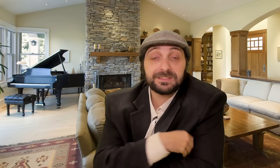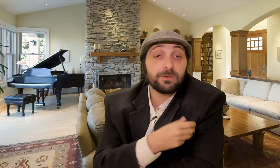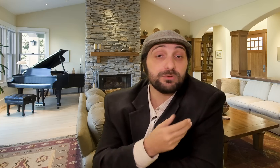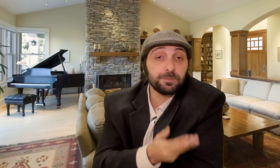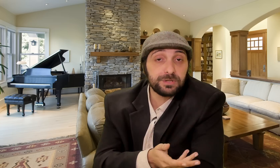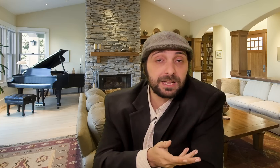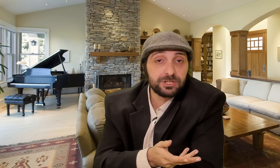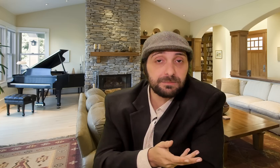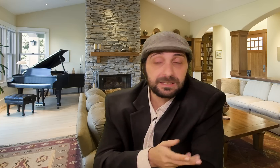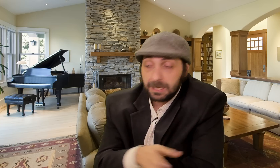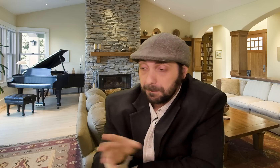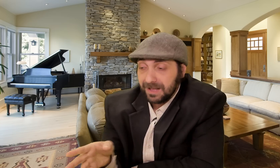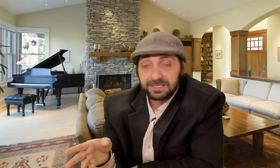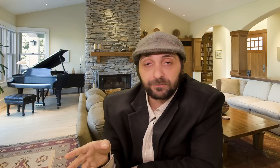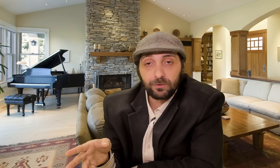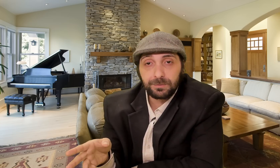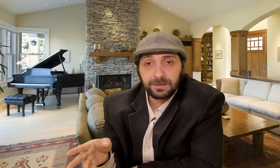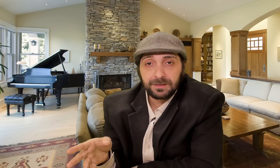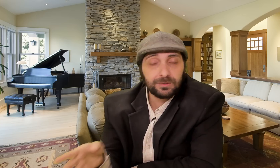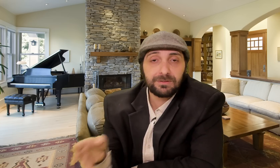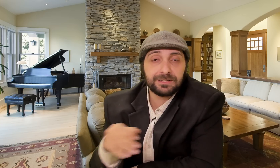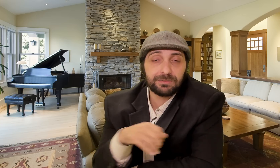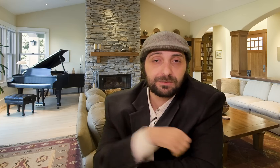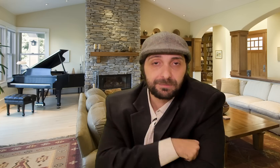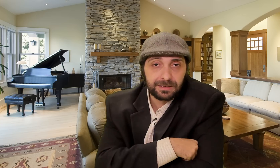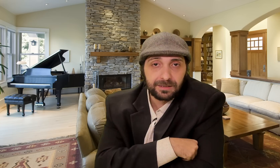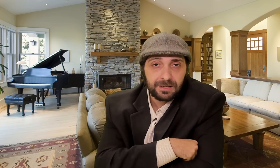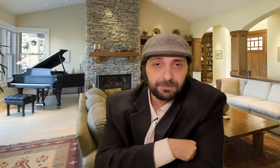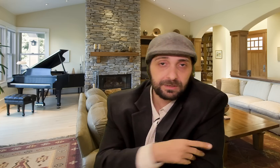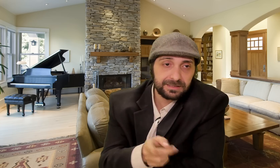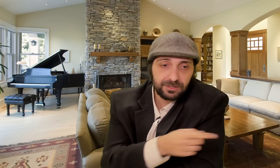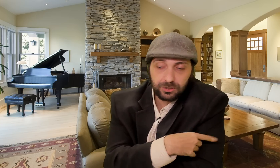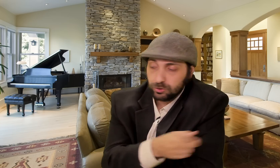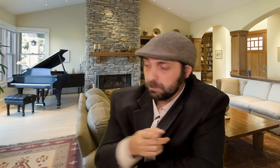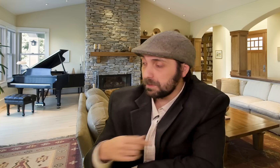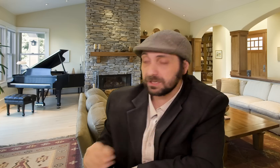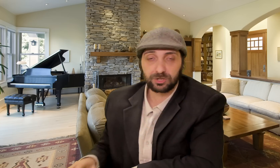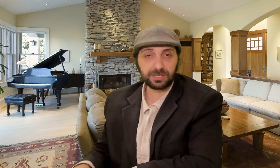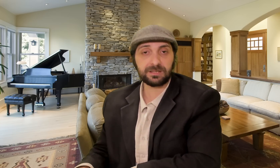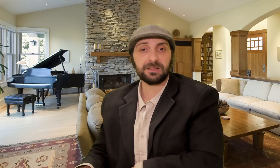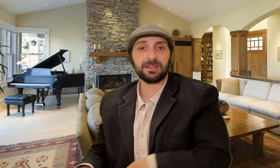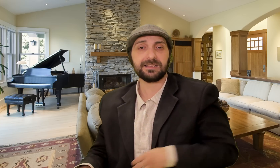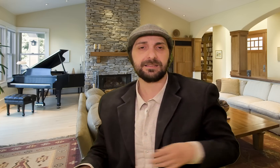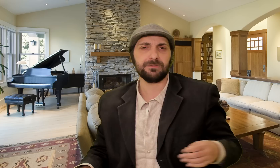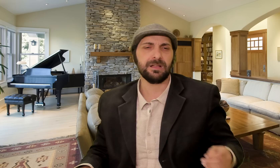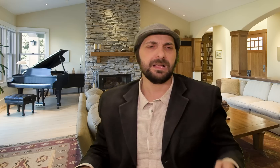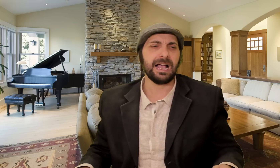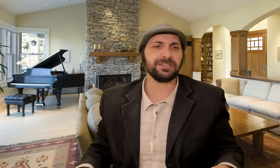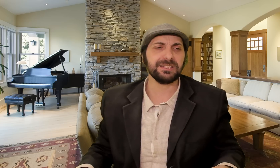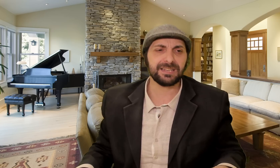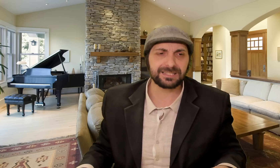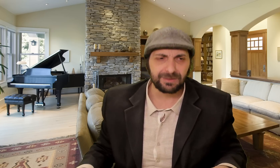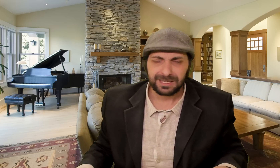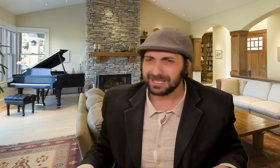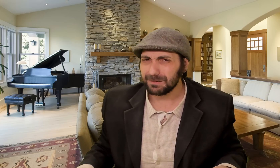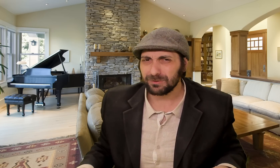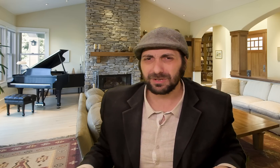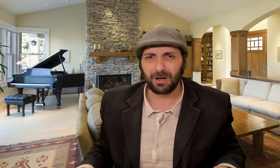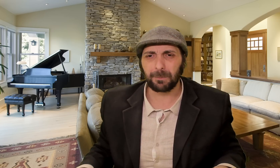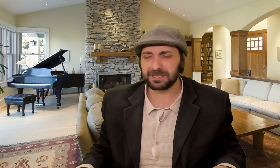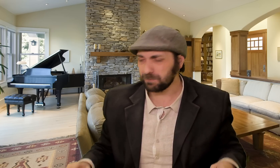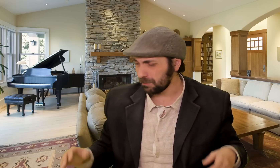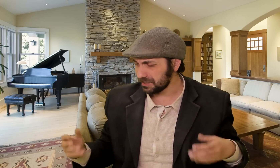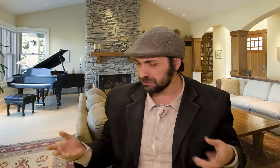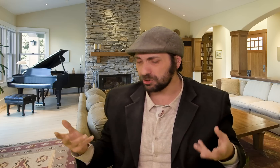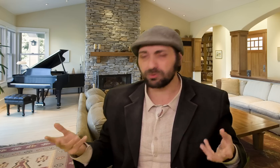fizer algum tipo de regime quem passa fome não vai ter o que comer porque tem gente chupando as tetas da Nação as tentações isso